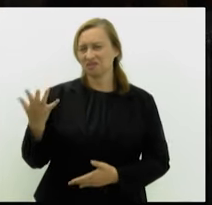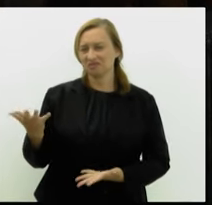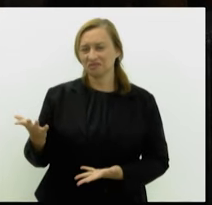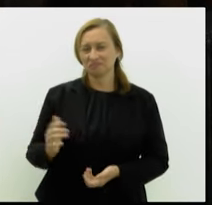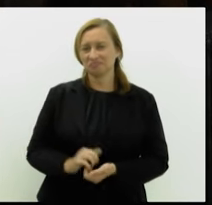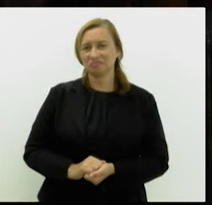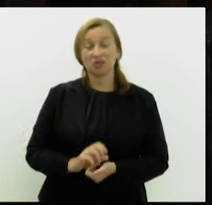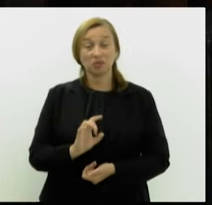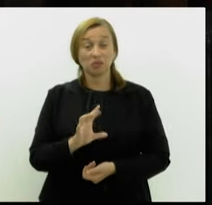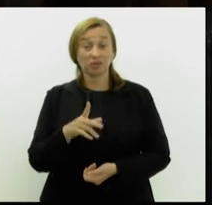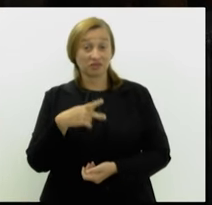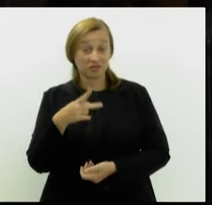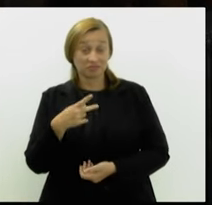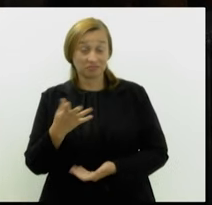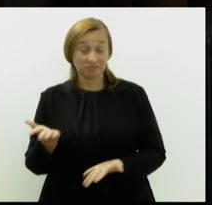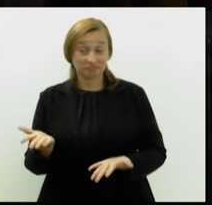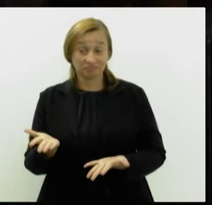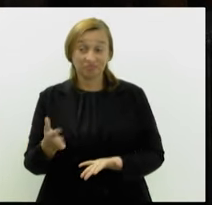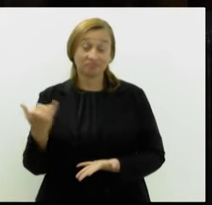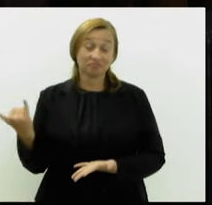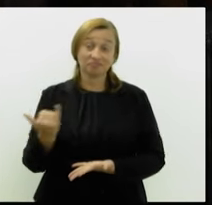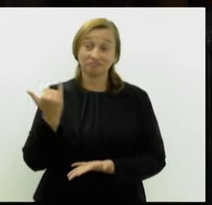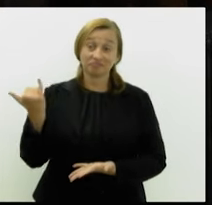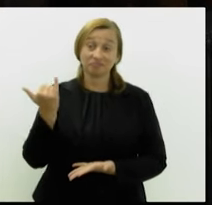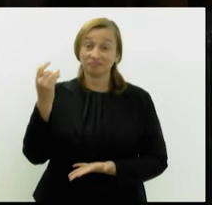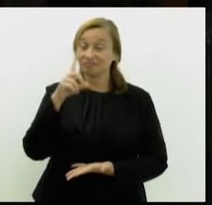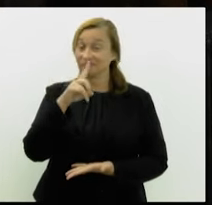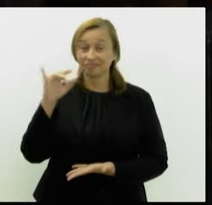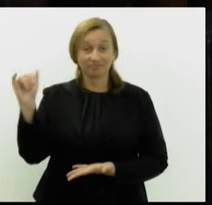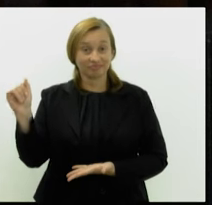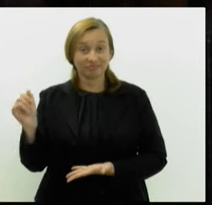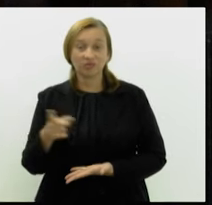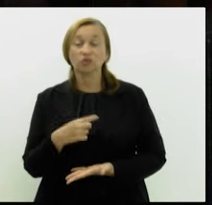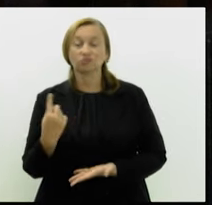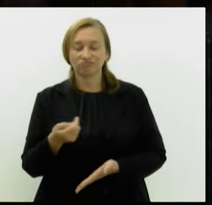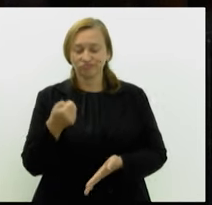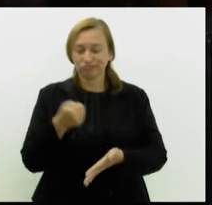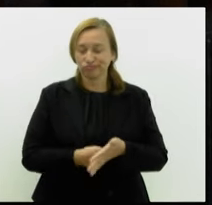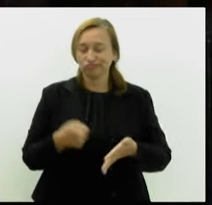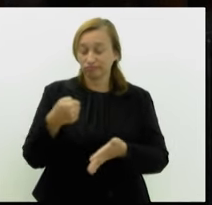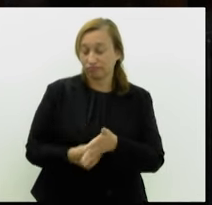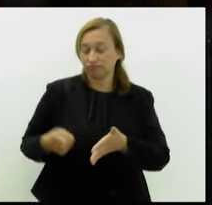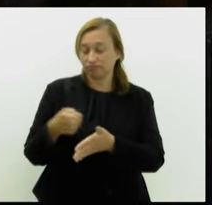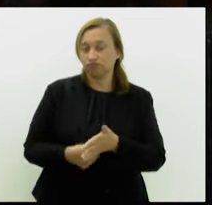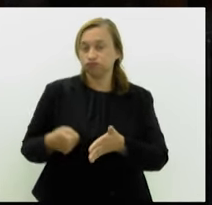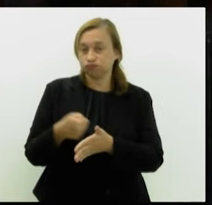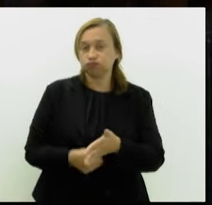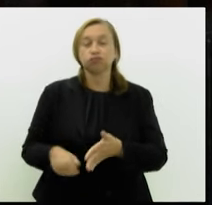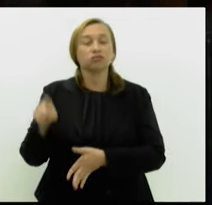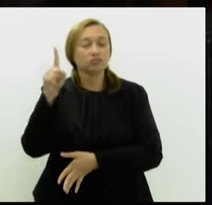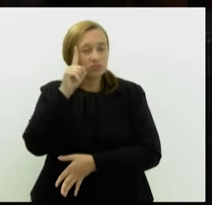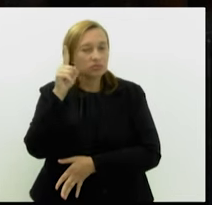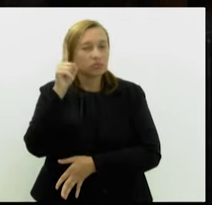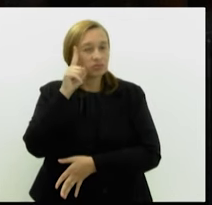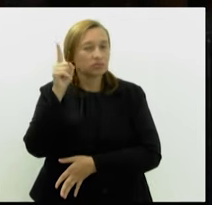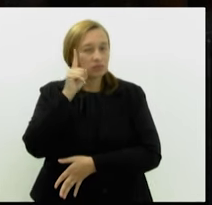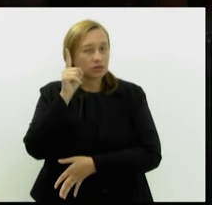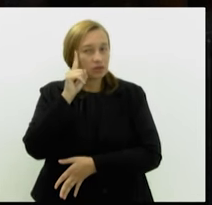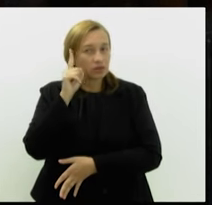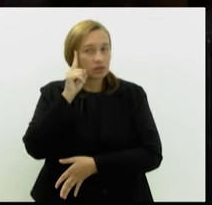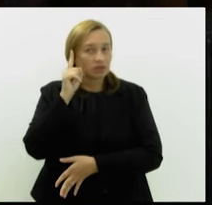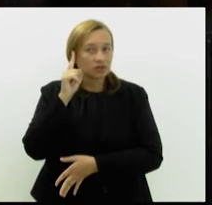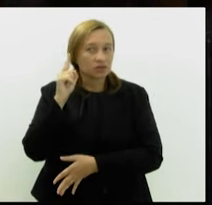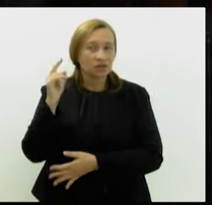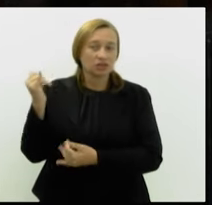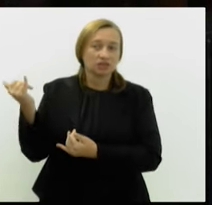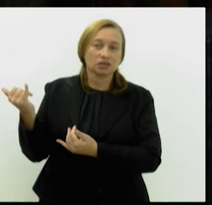apenas para ressaltar a importância desse dia. Nós temos lutado muito, todos os dias recebemos muitas